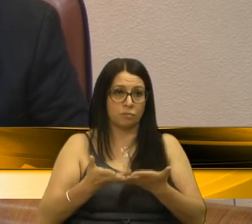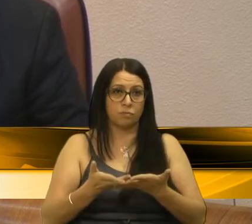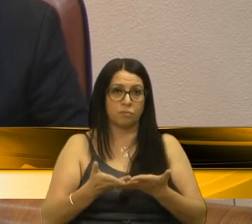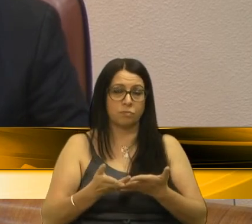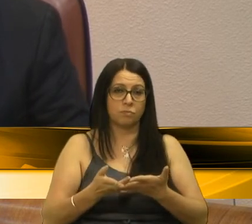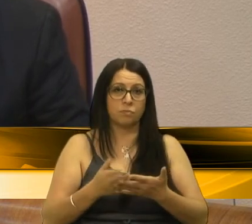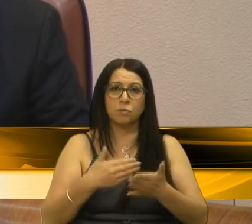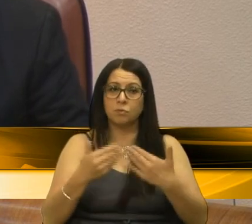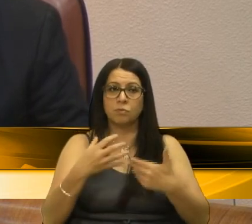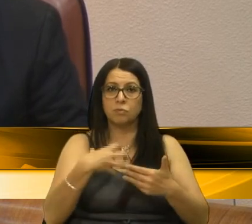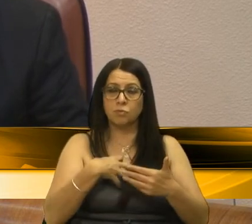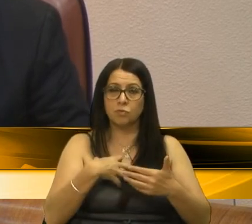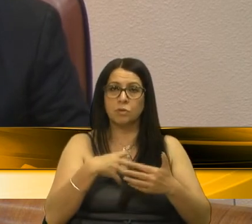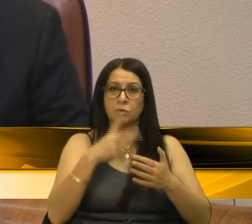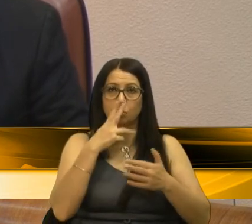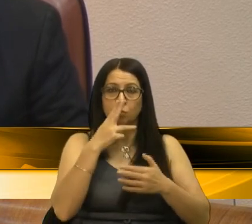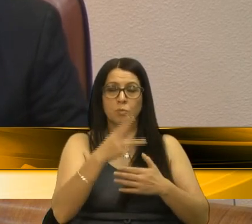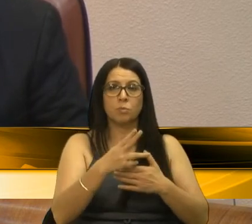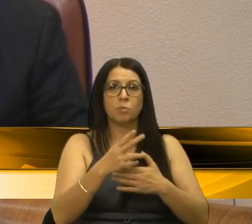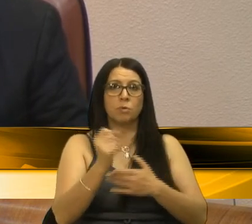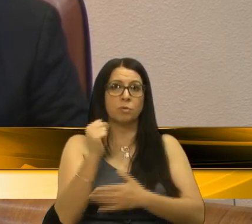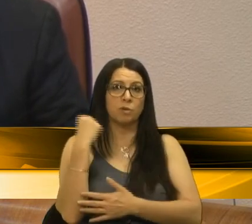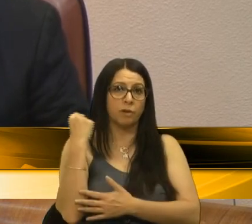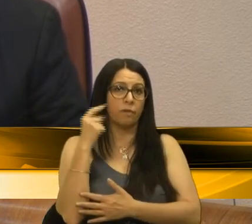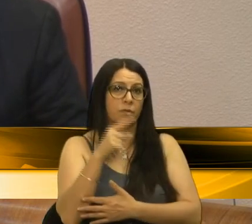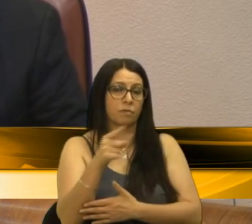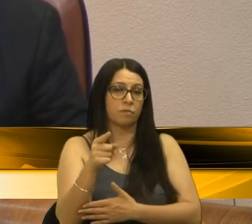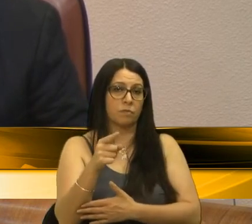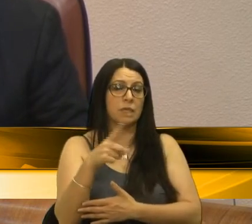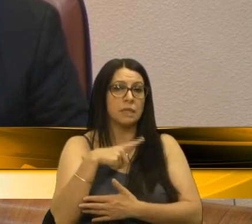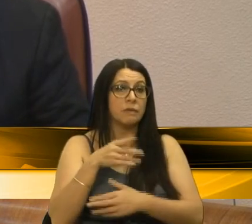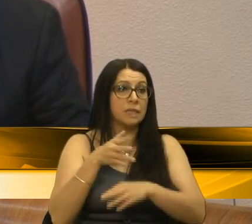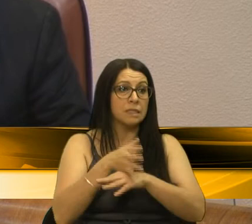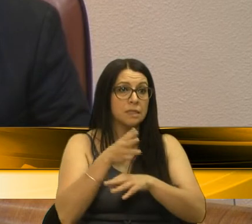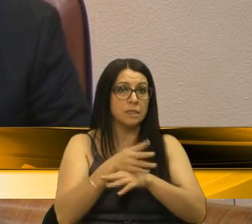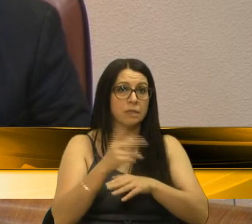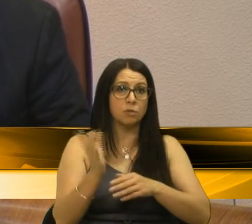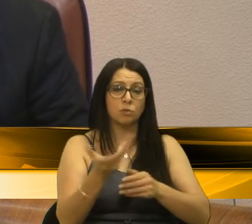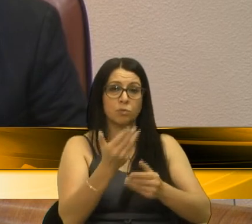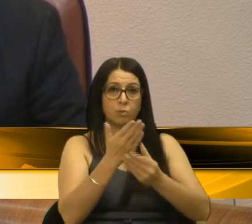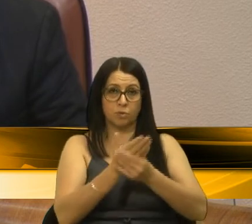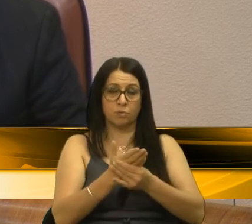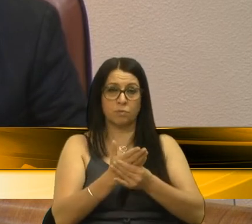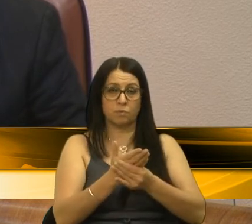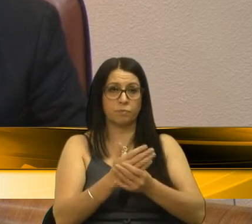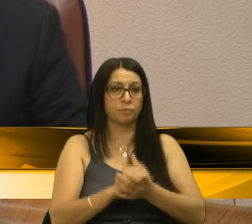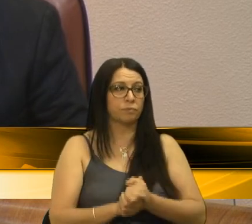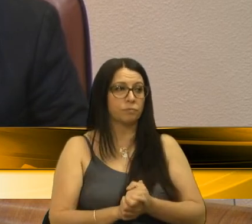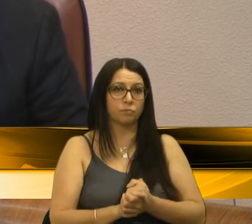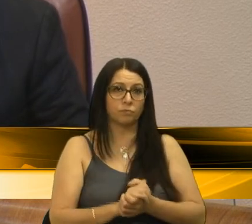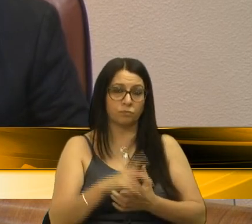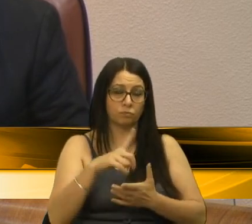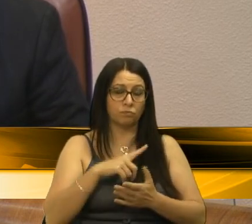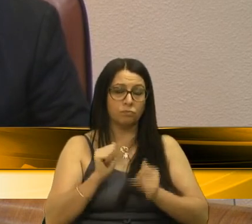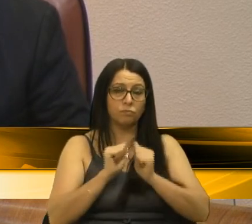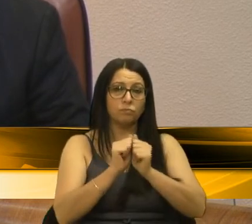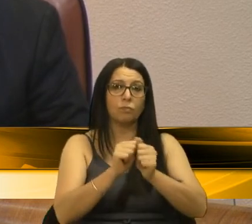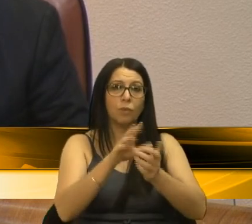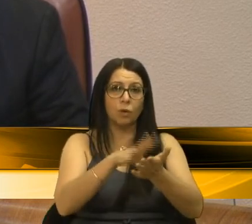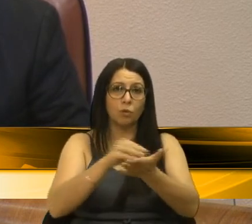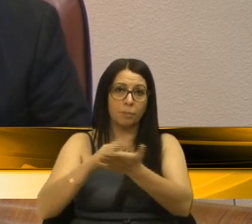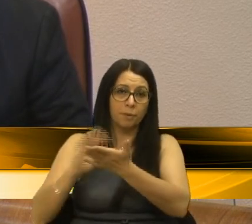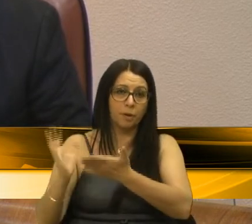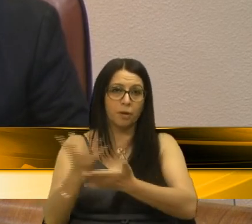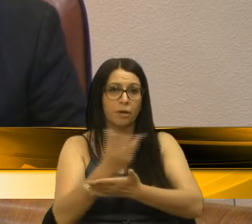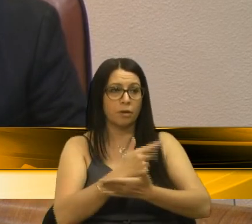de qualquer forma, assim como o agravado teve acesso aos atos do processo, tendo juntado cópia dele na